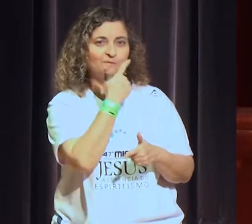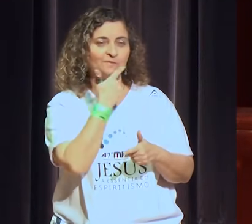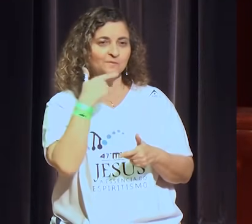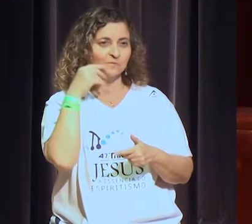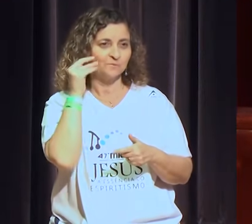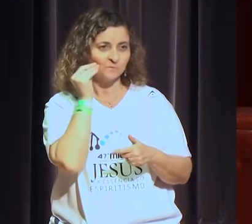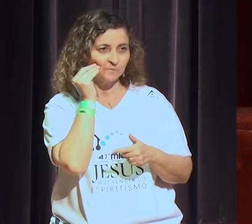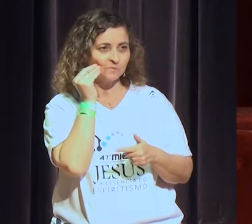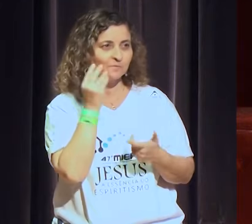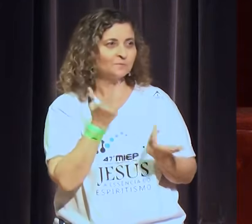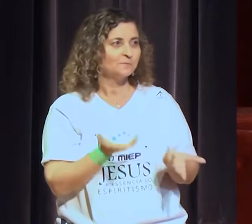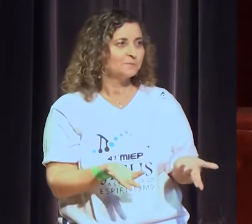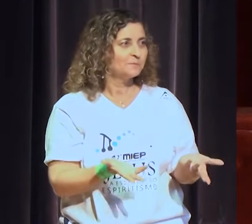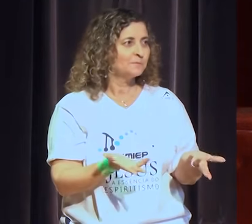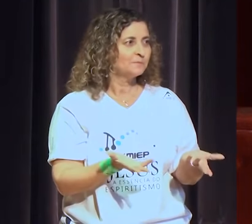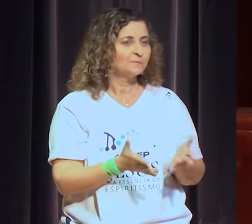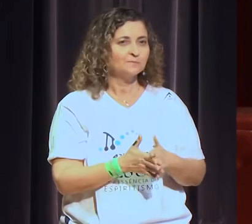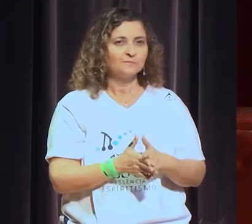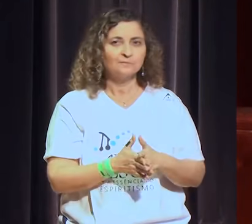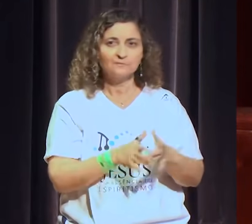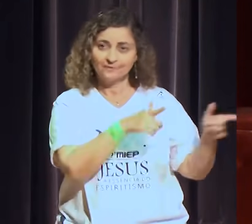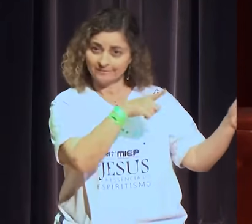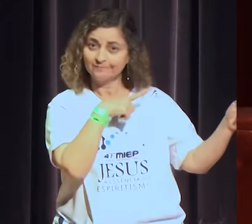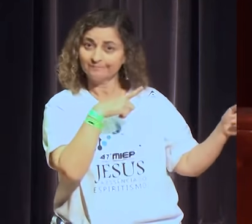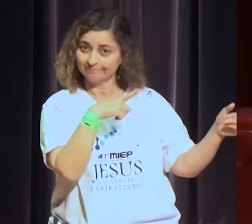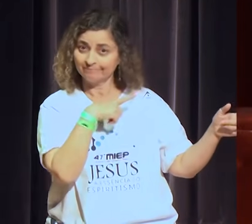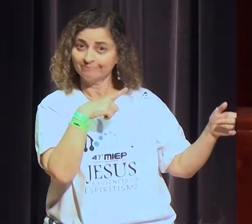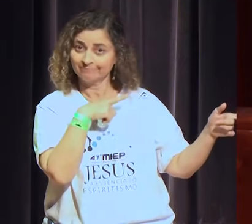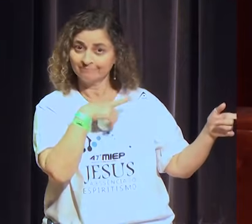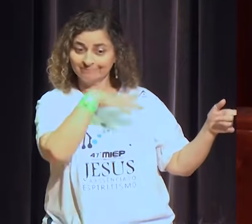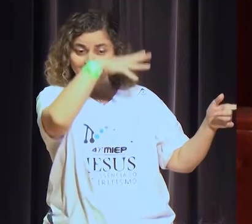não é? Esses abençoados, igual o Alberto Almeida,